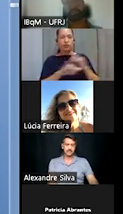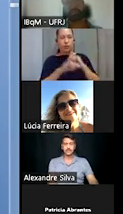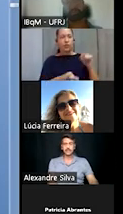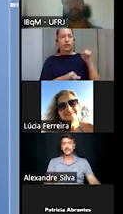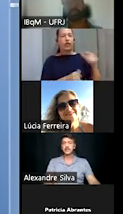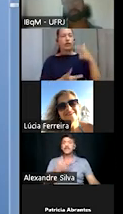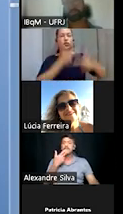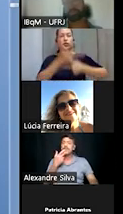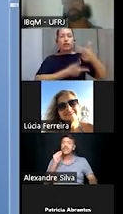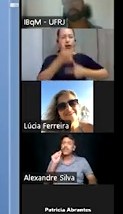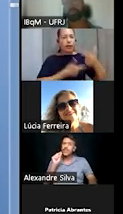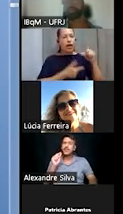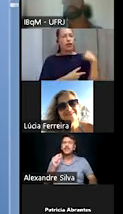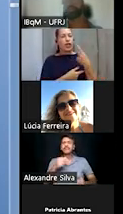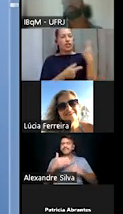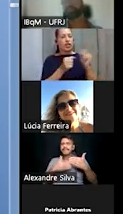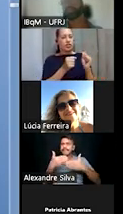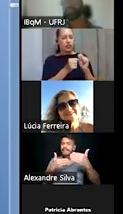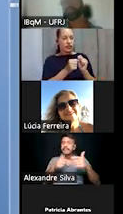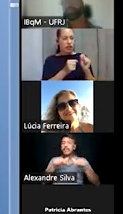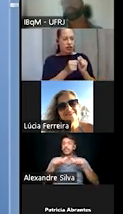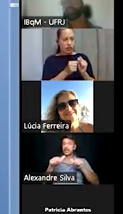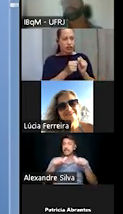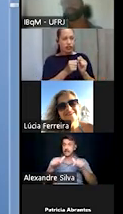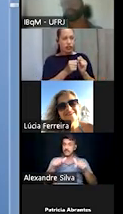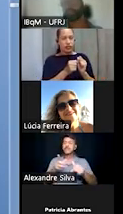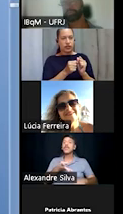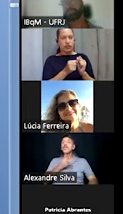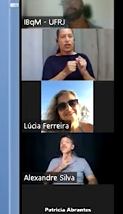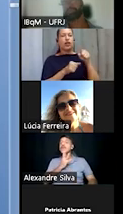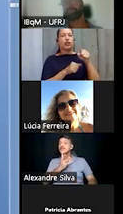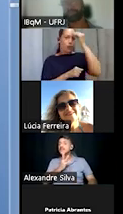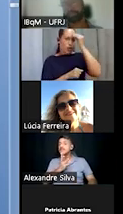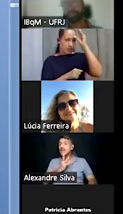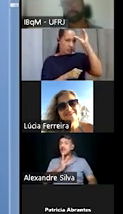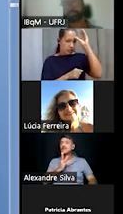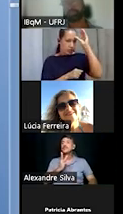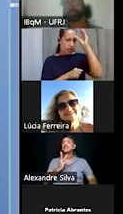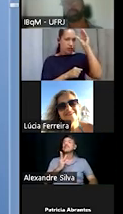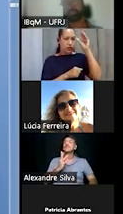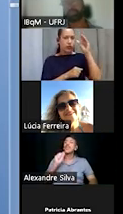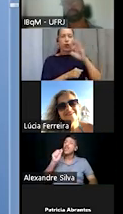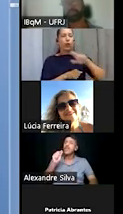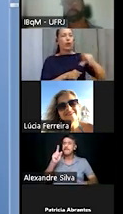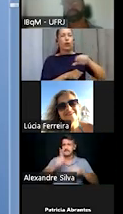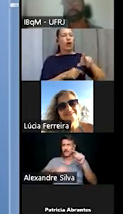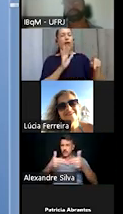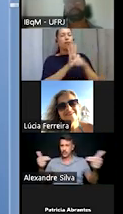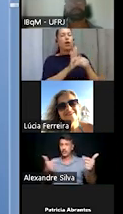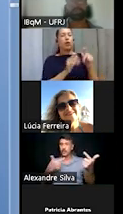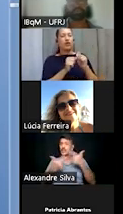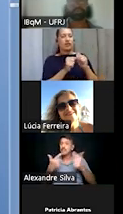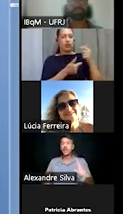que a gente tem desenvolvido é a ideia de que a produção do conhecimento não é o produto do trabalho de um